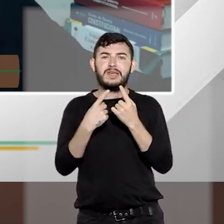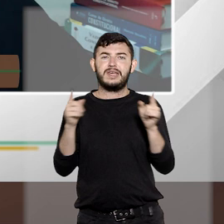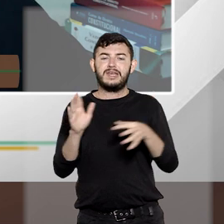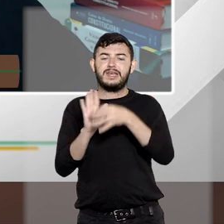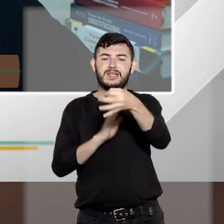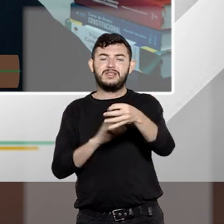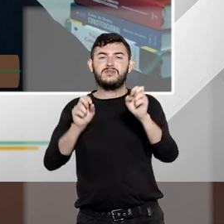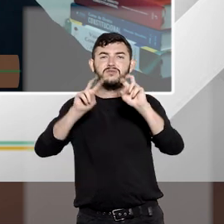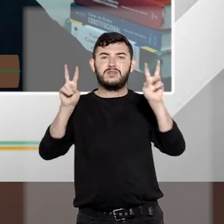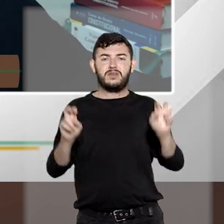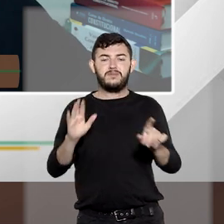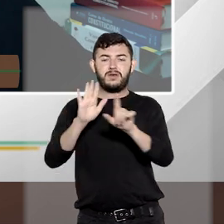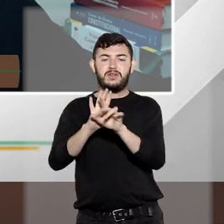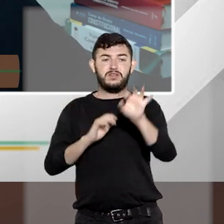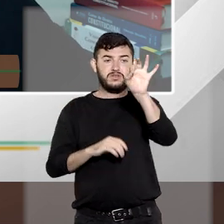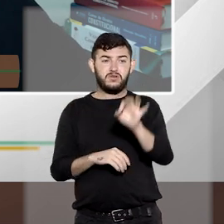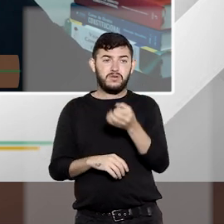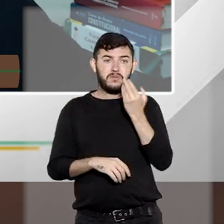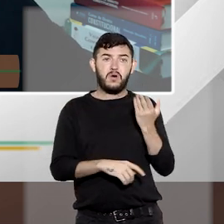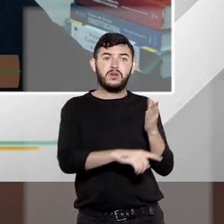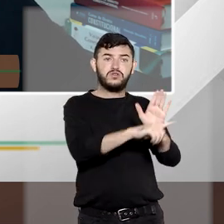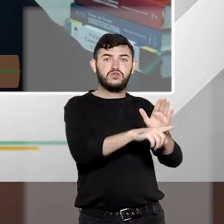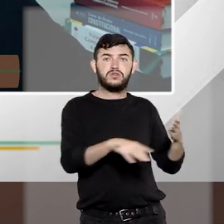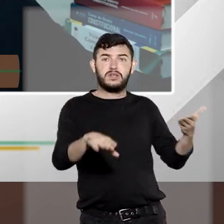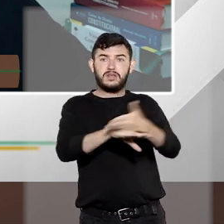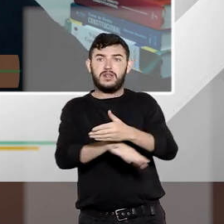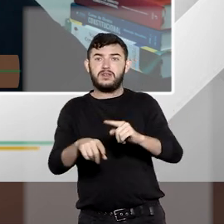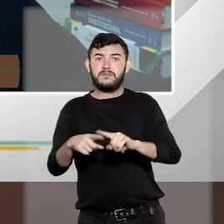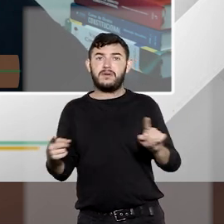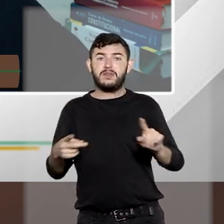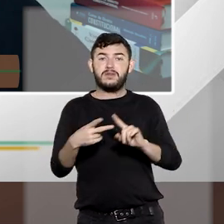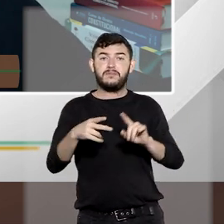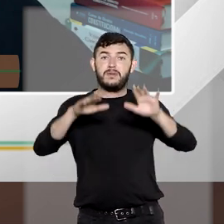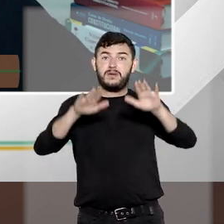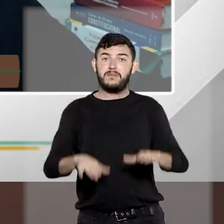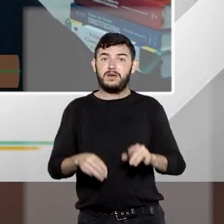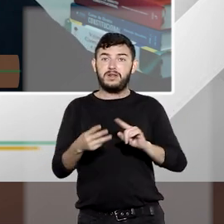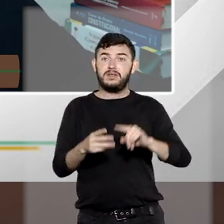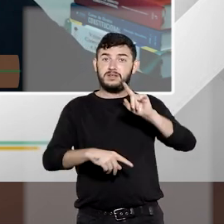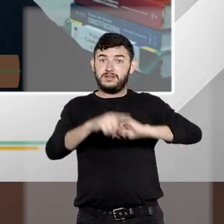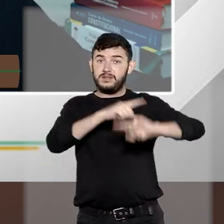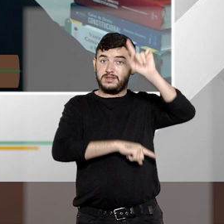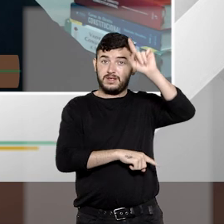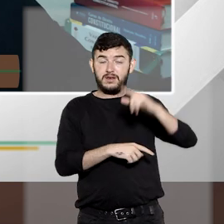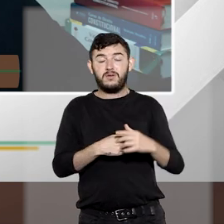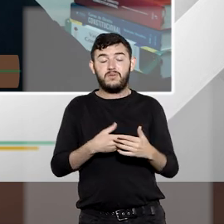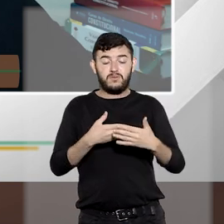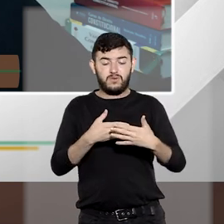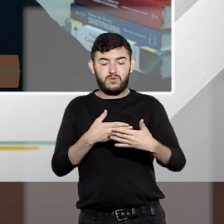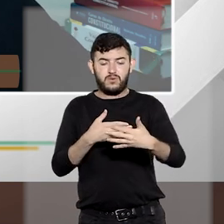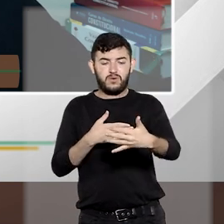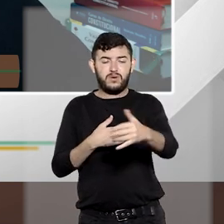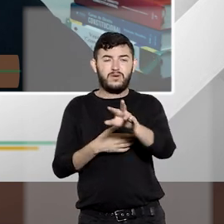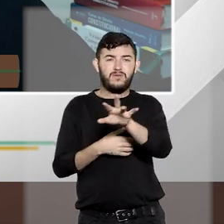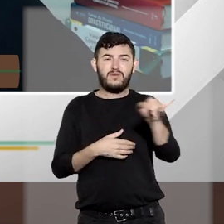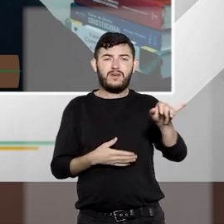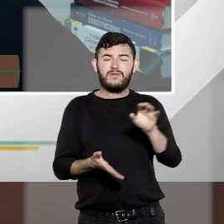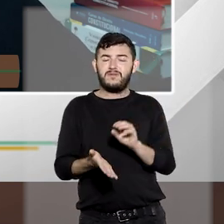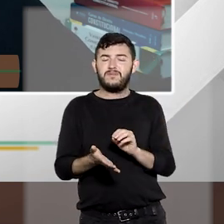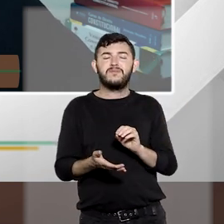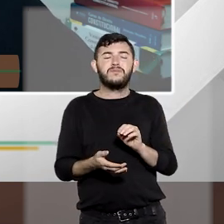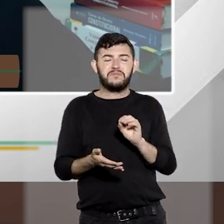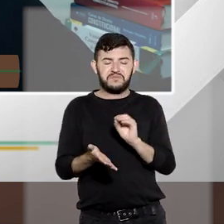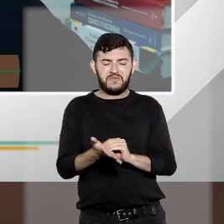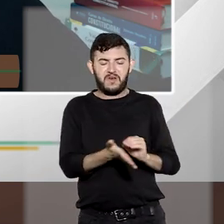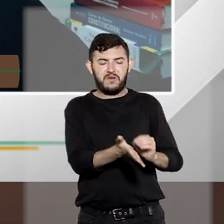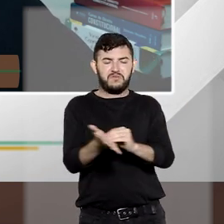do ponto de vista de ingresso. Agora, para permanência e ascensão, a gente tem um longo caminho pela frente, né? Falta assim muito falta muito,